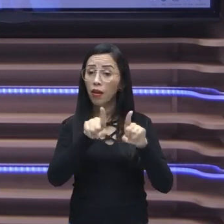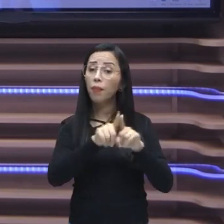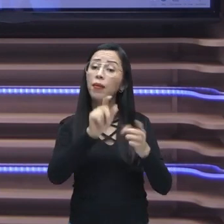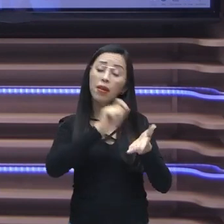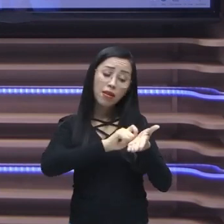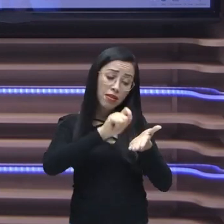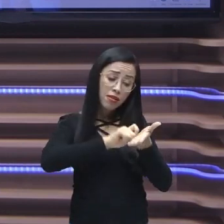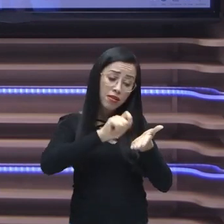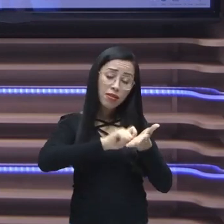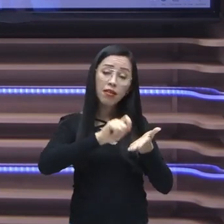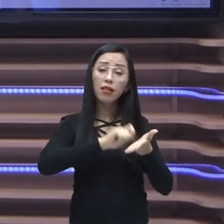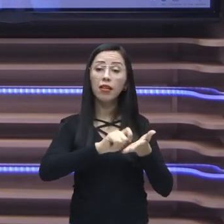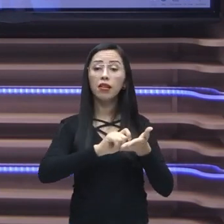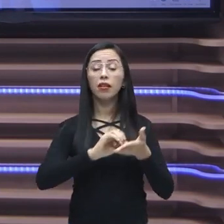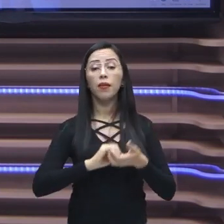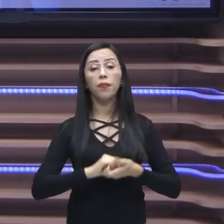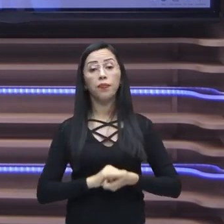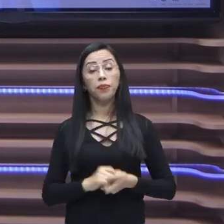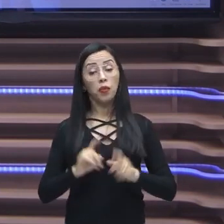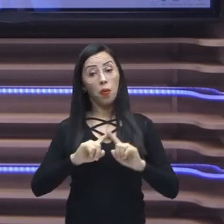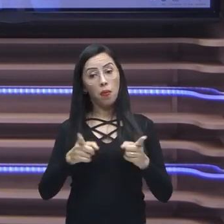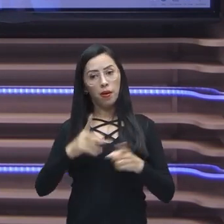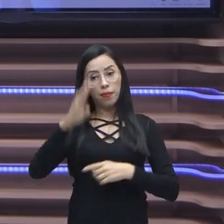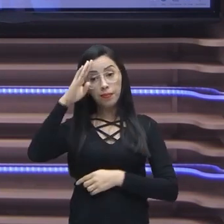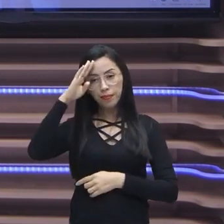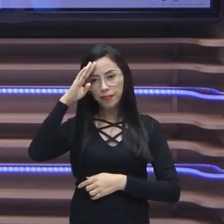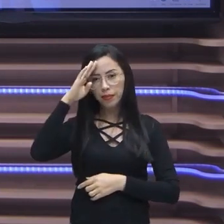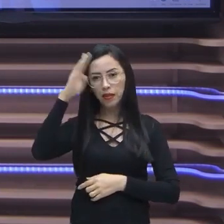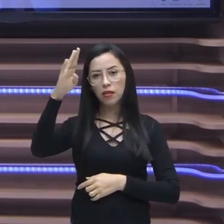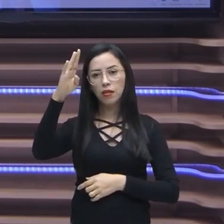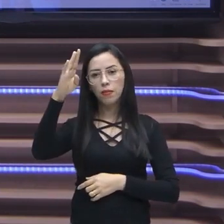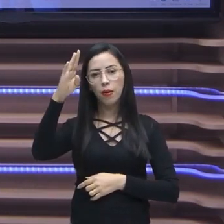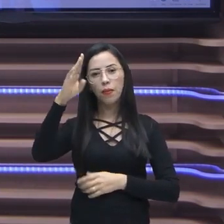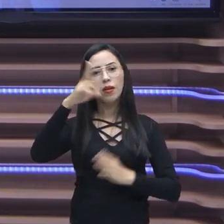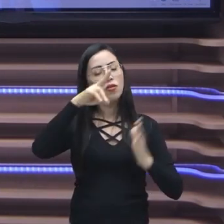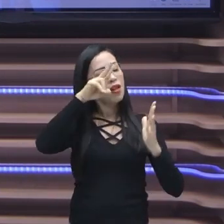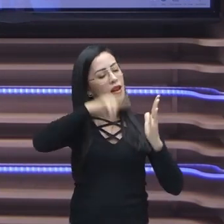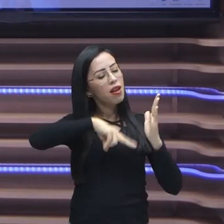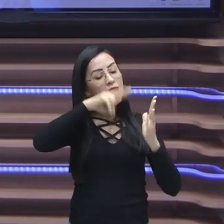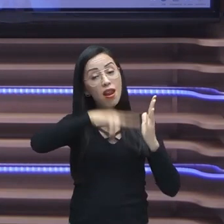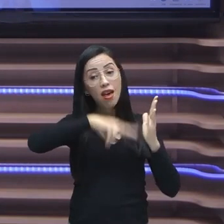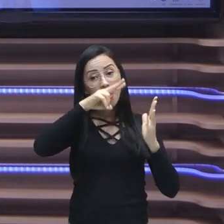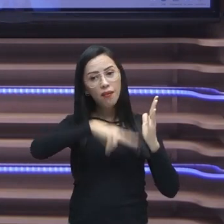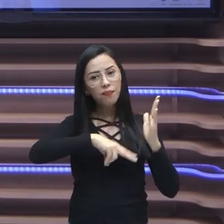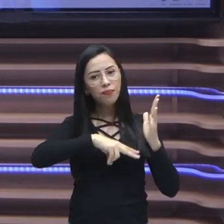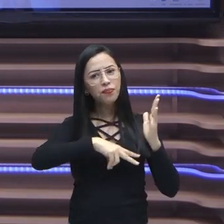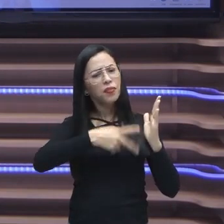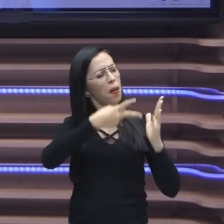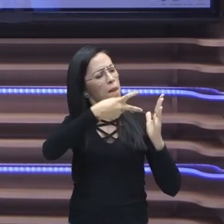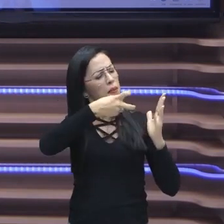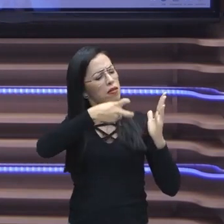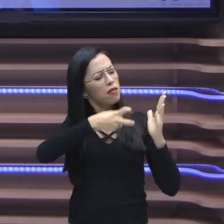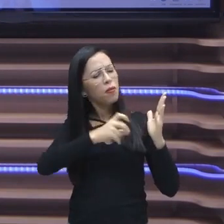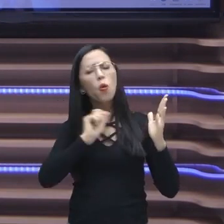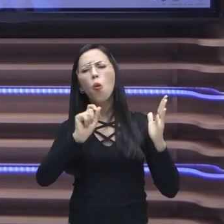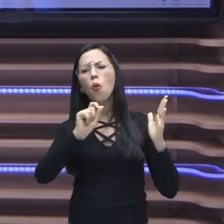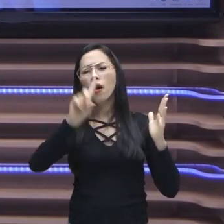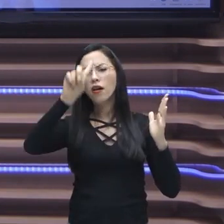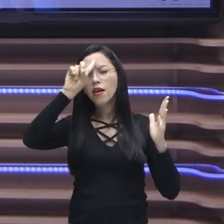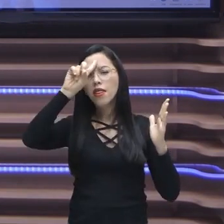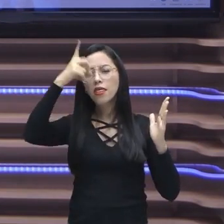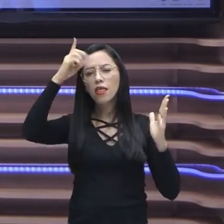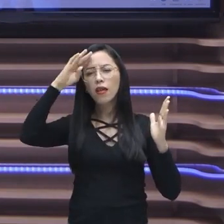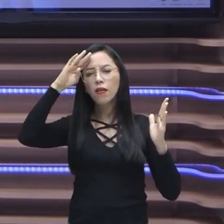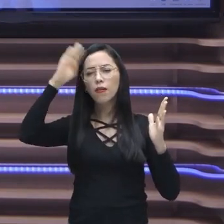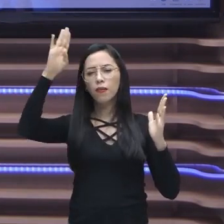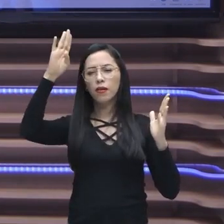melhor. Mas, principalmente, ler, identificar o que é mais importante. Se